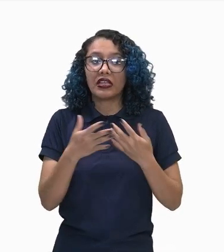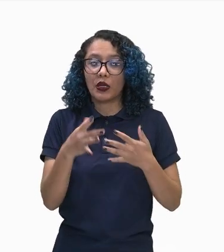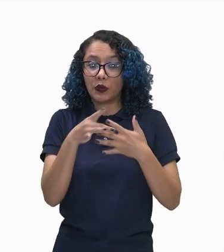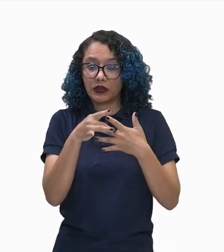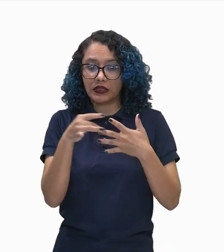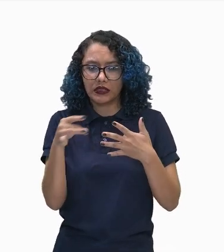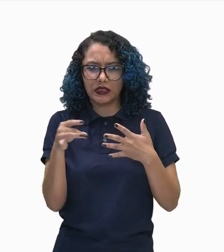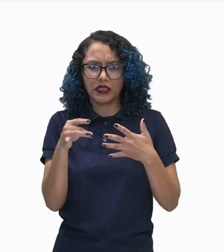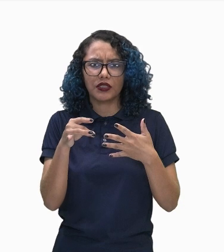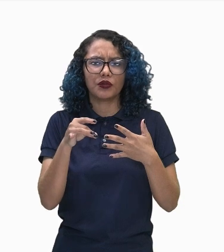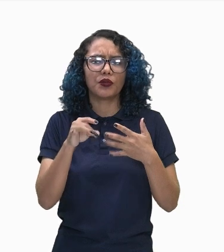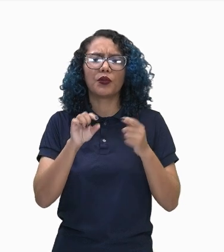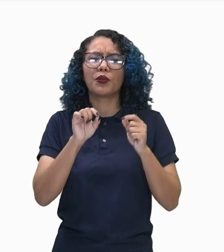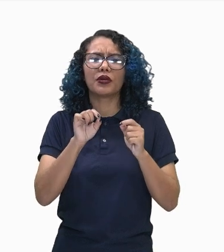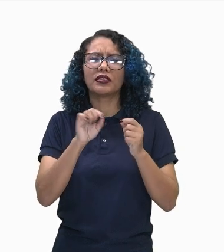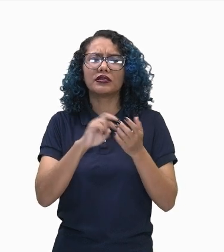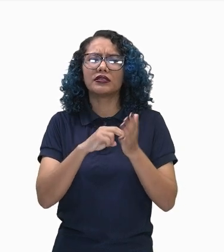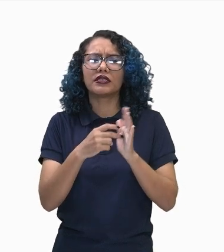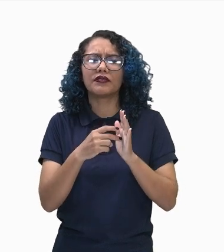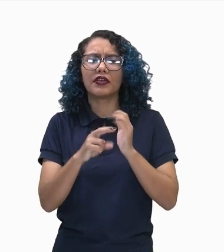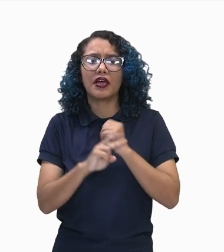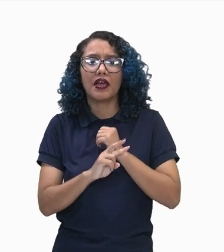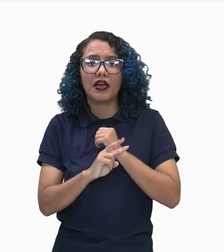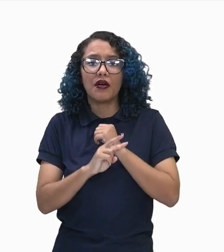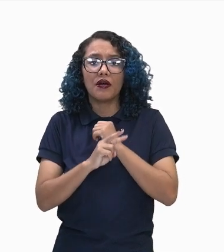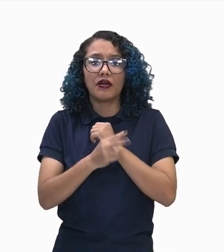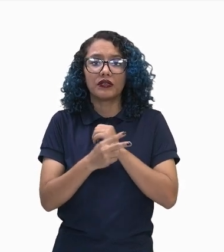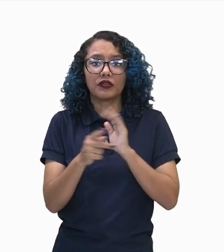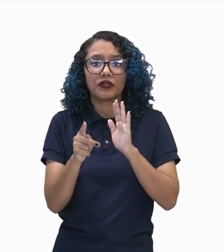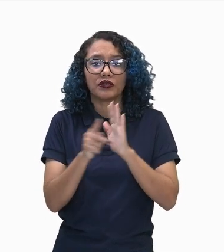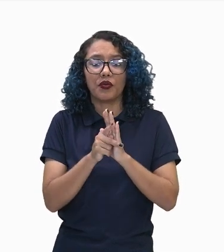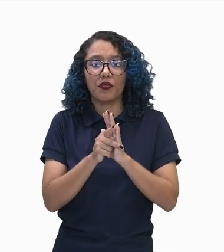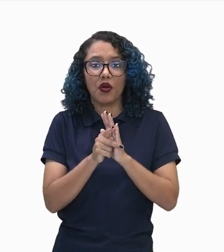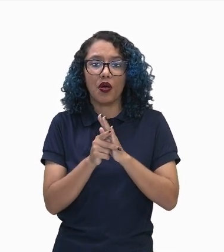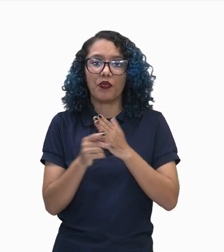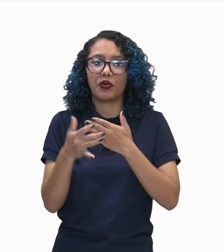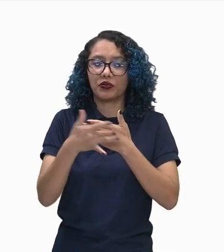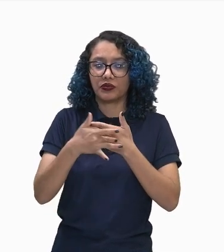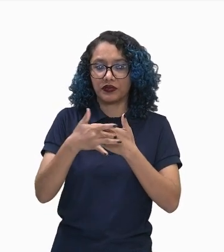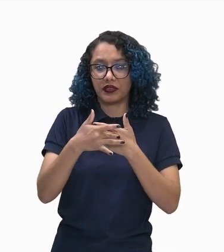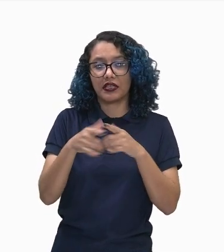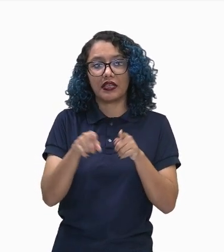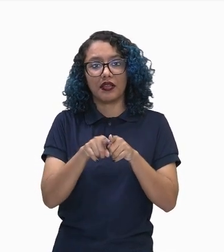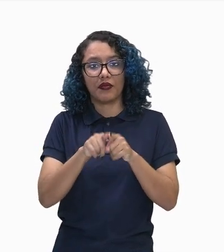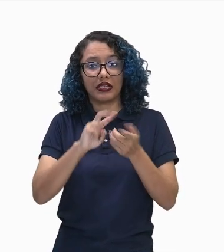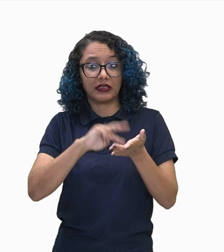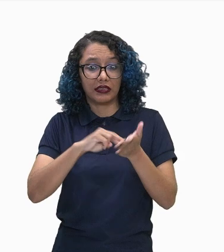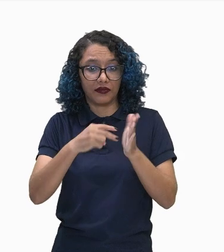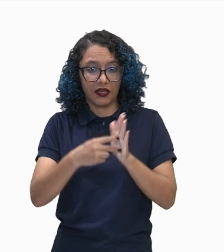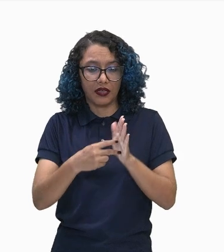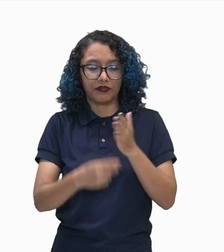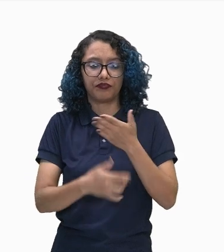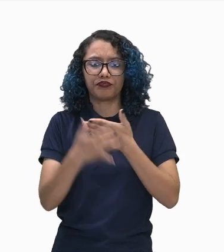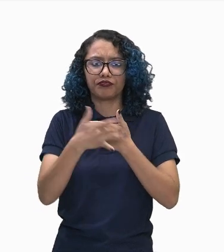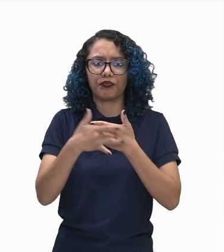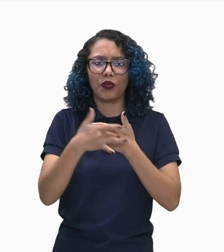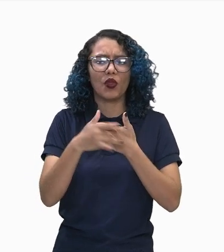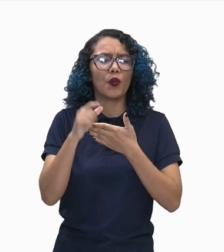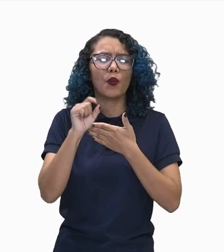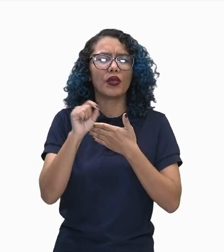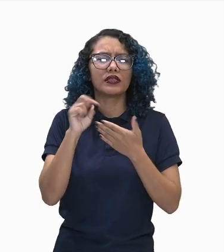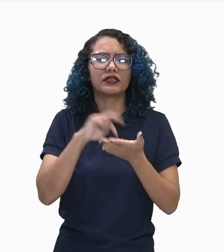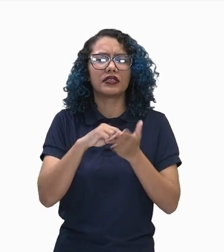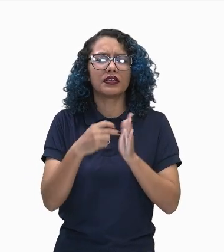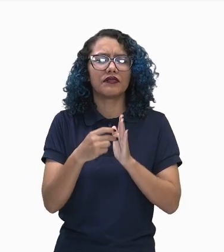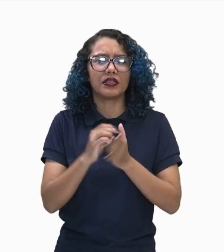linguísticos resultam de um significante e um significado. O significante é o que